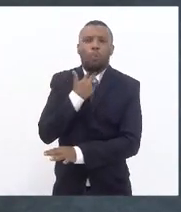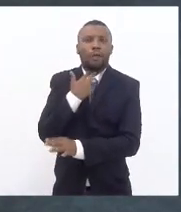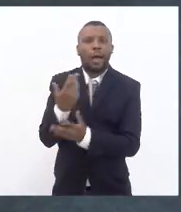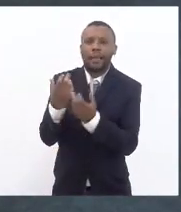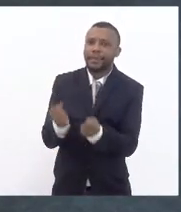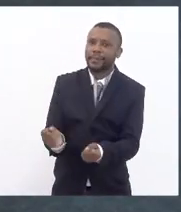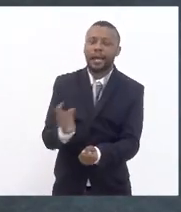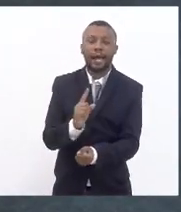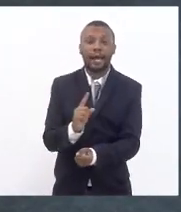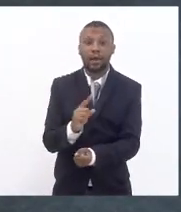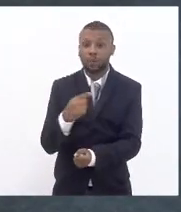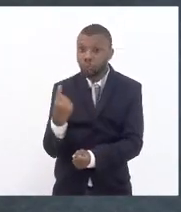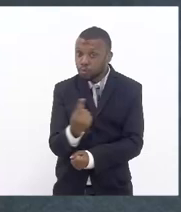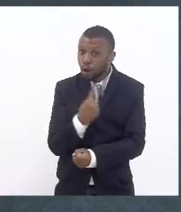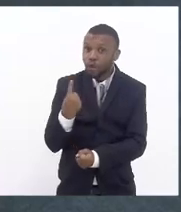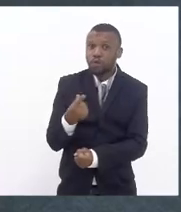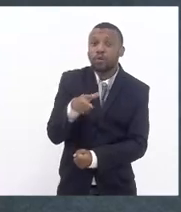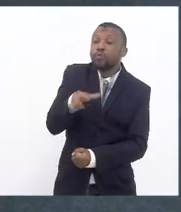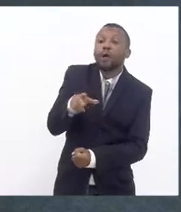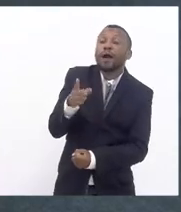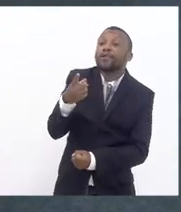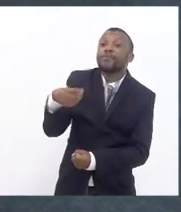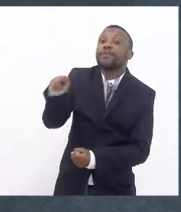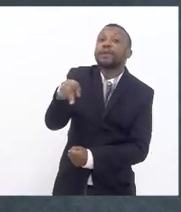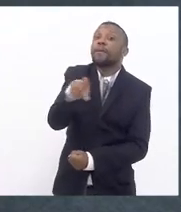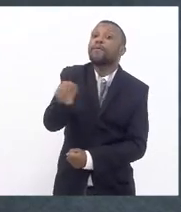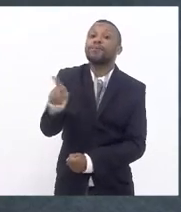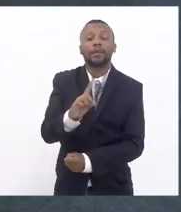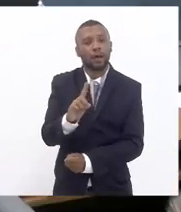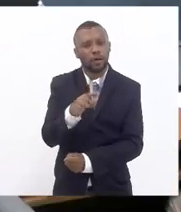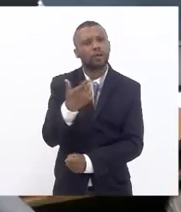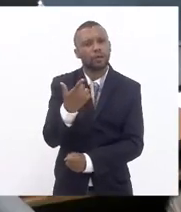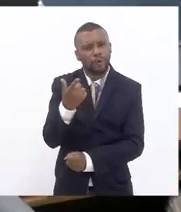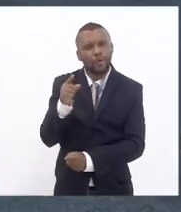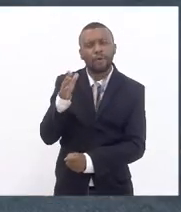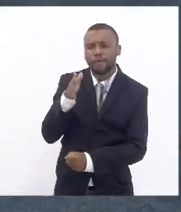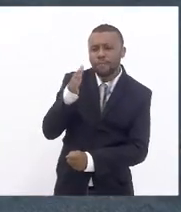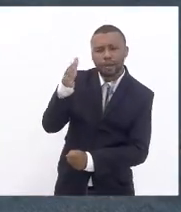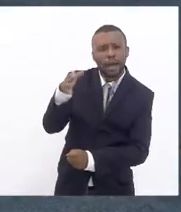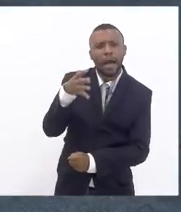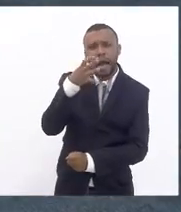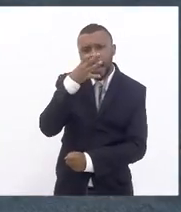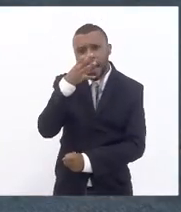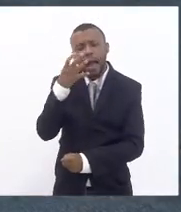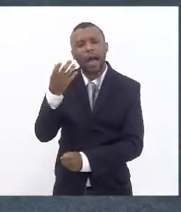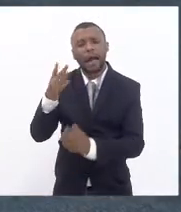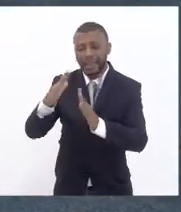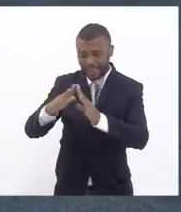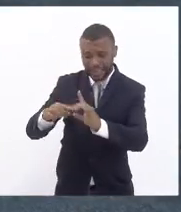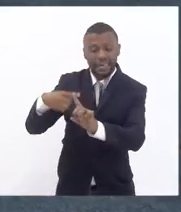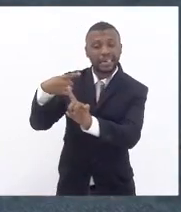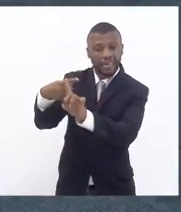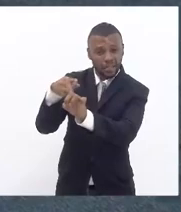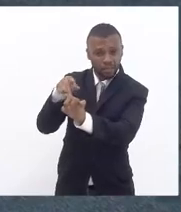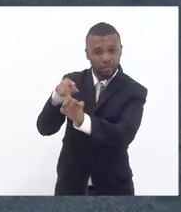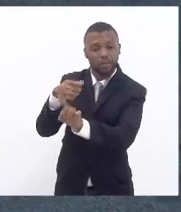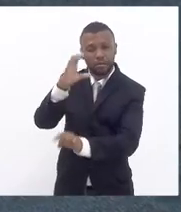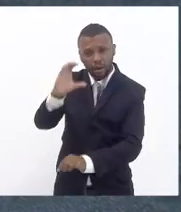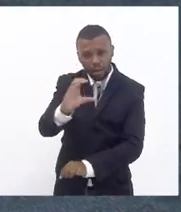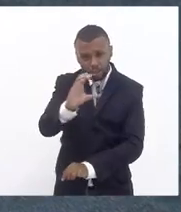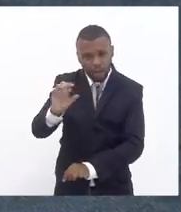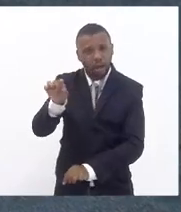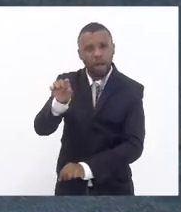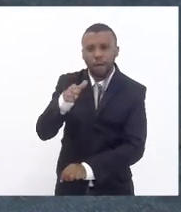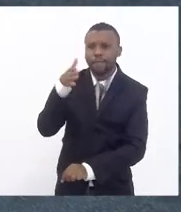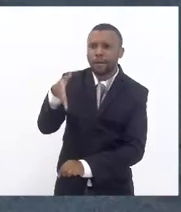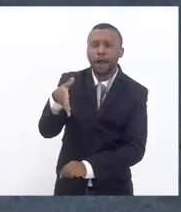não é vocês. Que eu estive na manifestação de vocês, na igreja Nossa Desterro, eu estive lá. Eu estive lá.